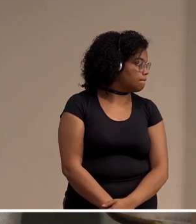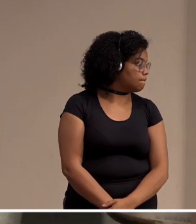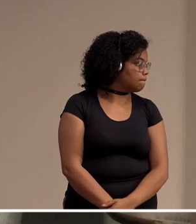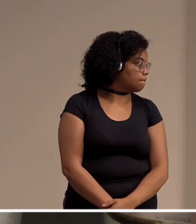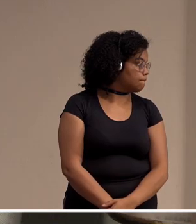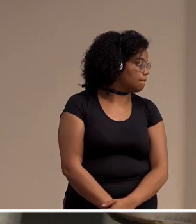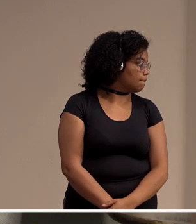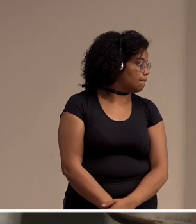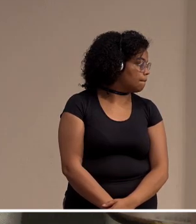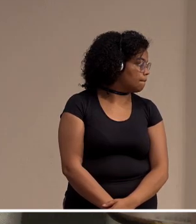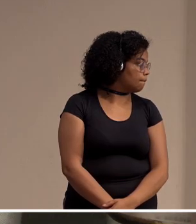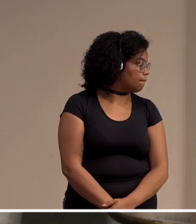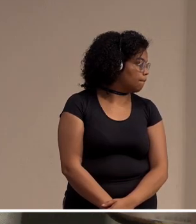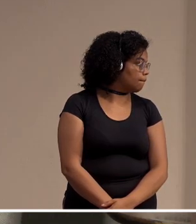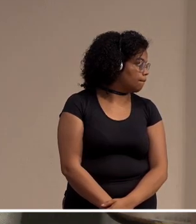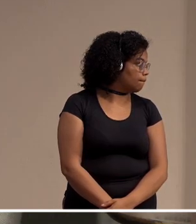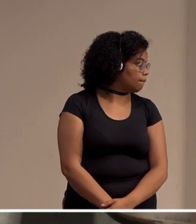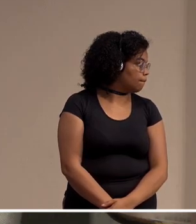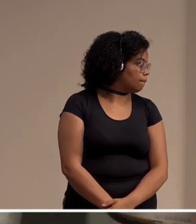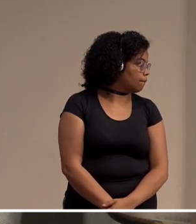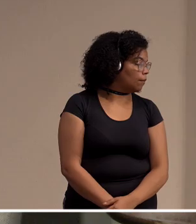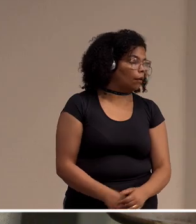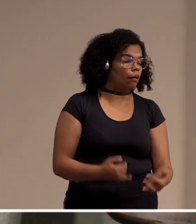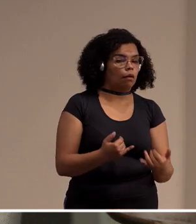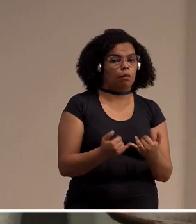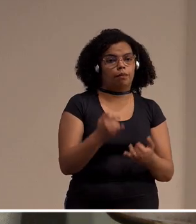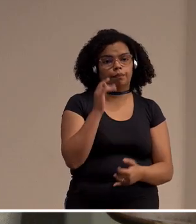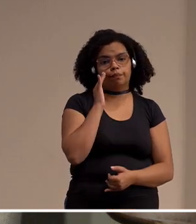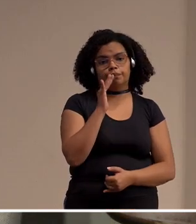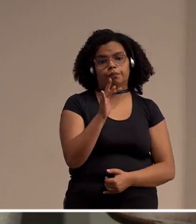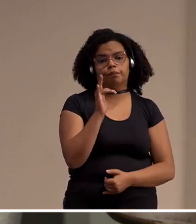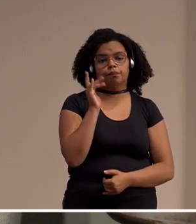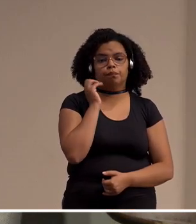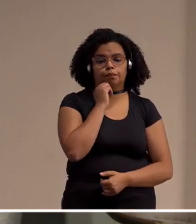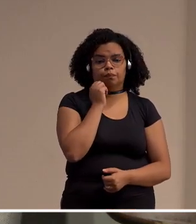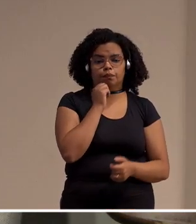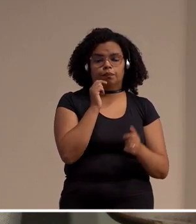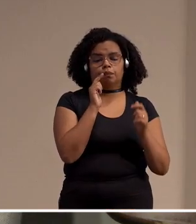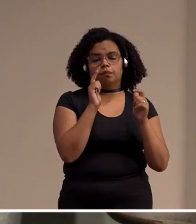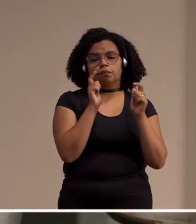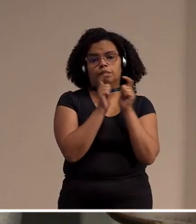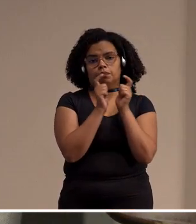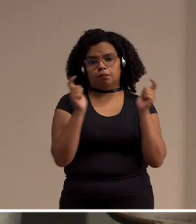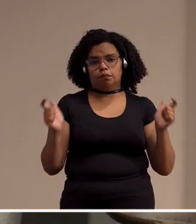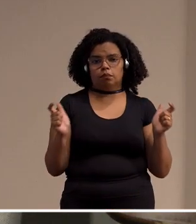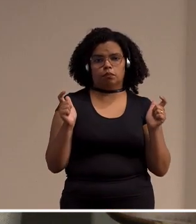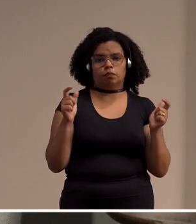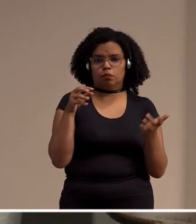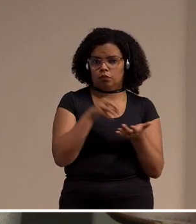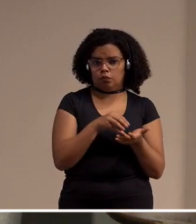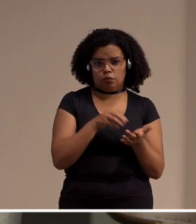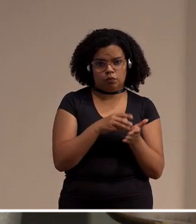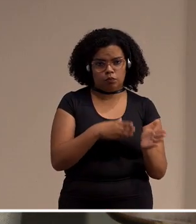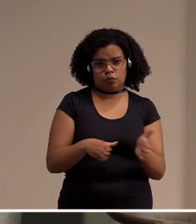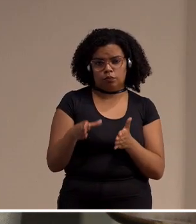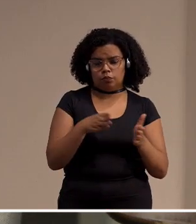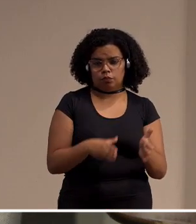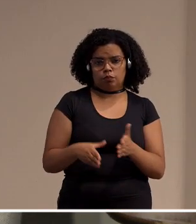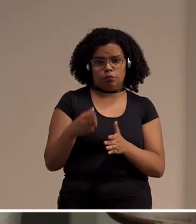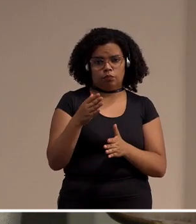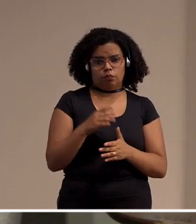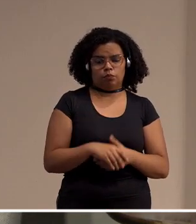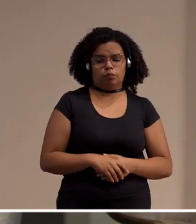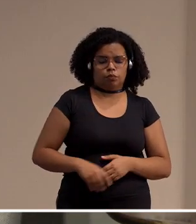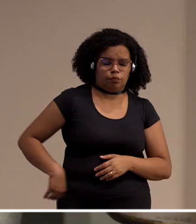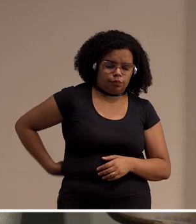na vigilância. Me parece que a ficção científica ela se expandiu, ela se tornou um dos lugares mais centrais da produção de ficção